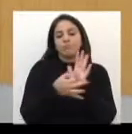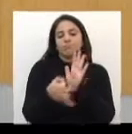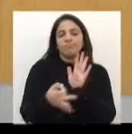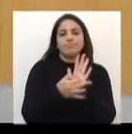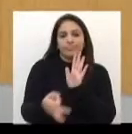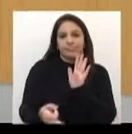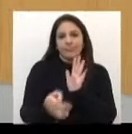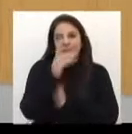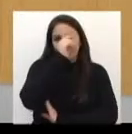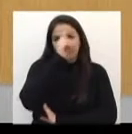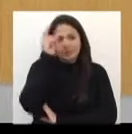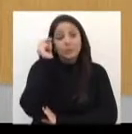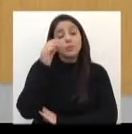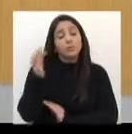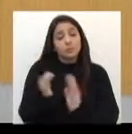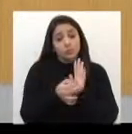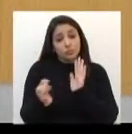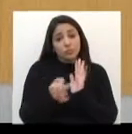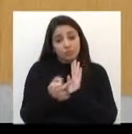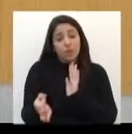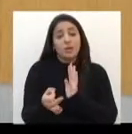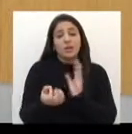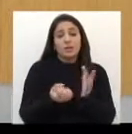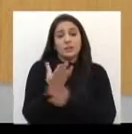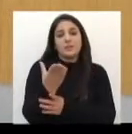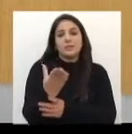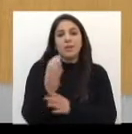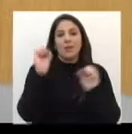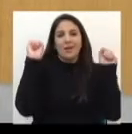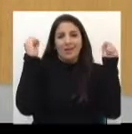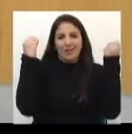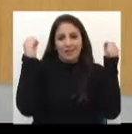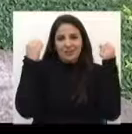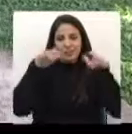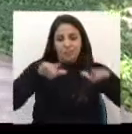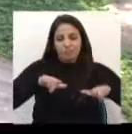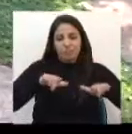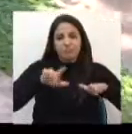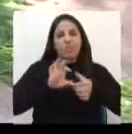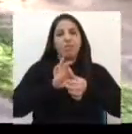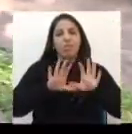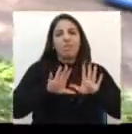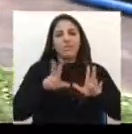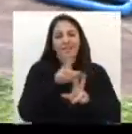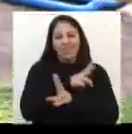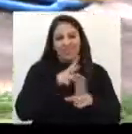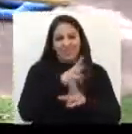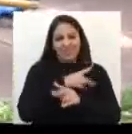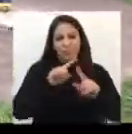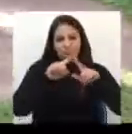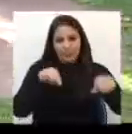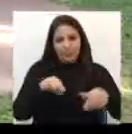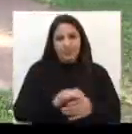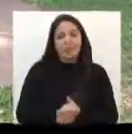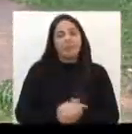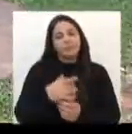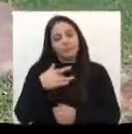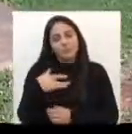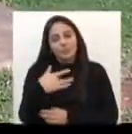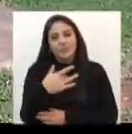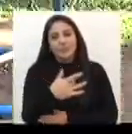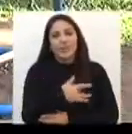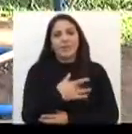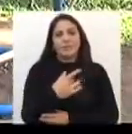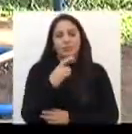Executivo. Eles sugerem a instalação de academias ao ar livre. Incentivar hábitos saudáveis de forma gratuita é o